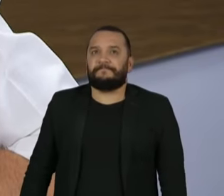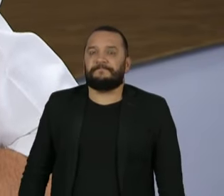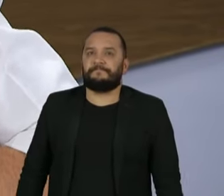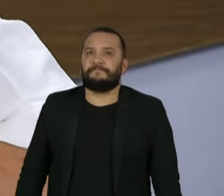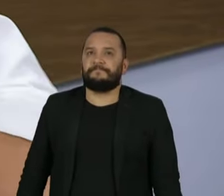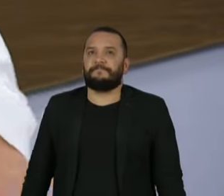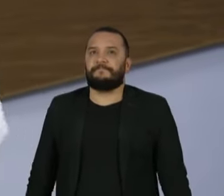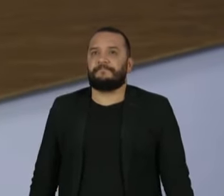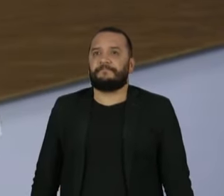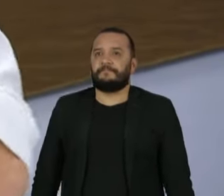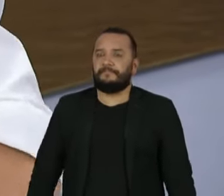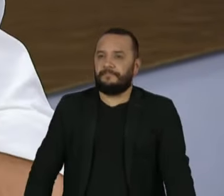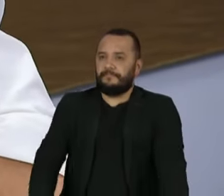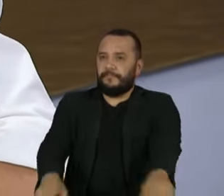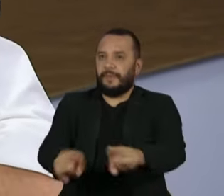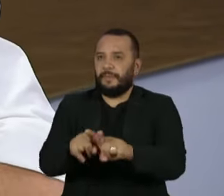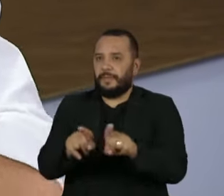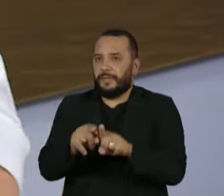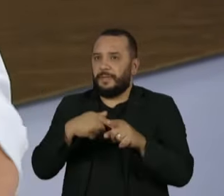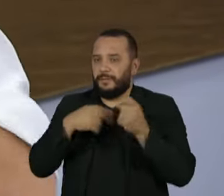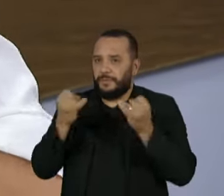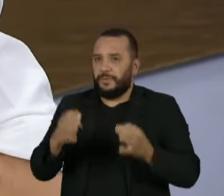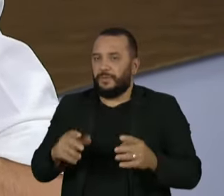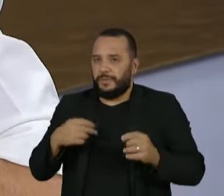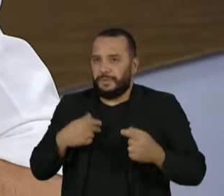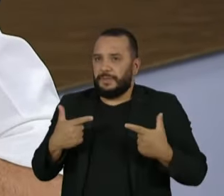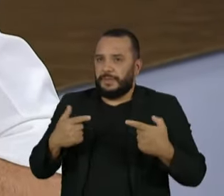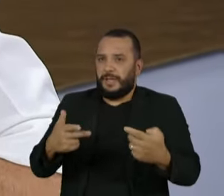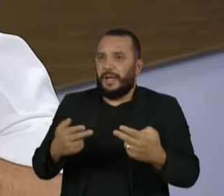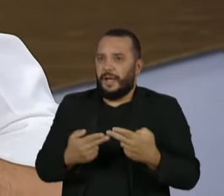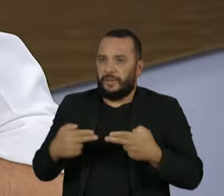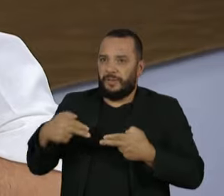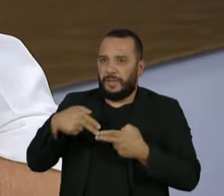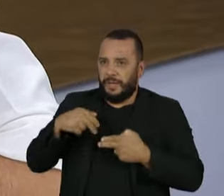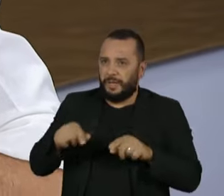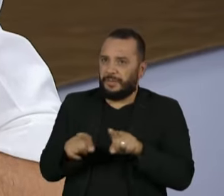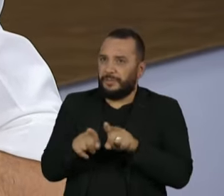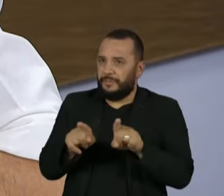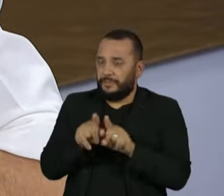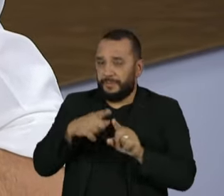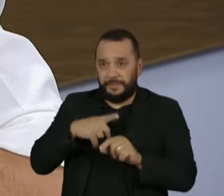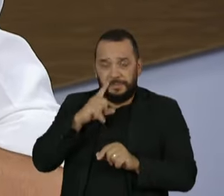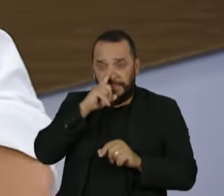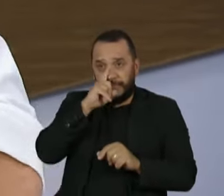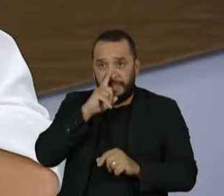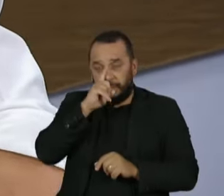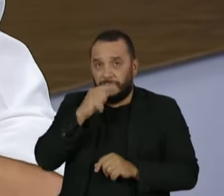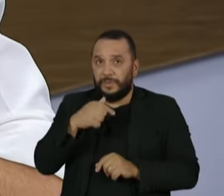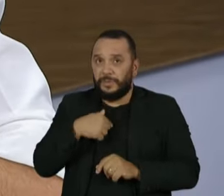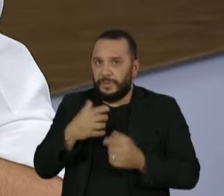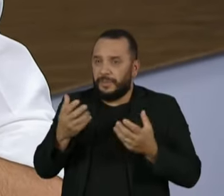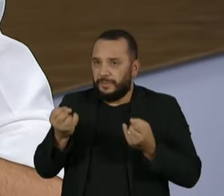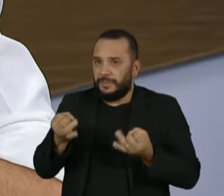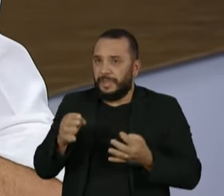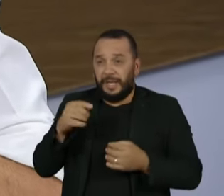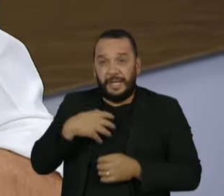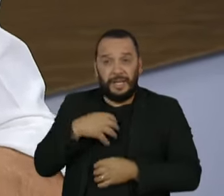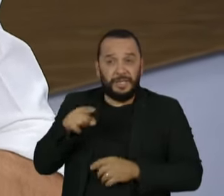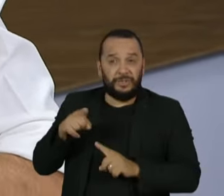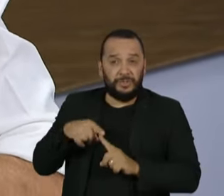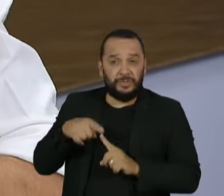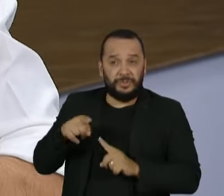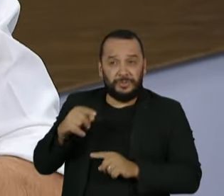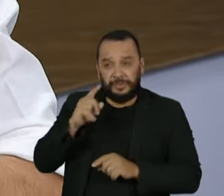a gente falou aqui da hipótese guerra nuclear né singularidade Eu queria falar de perigos mas não desse tipo de perigo né